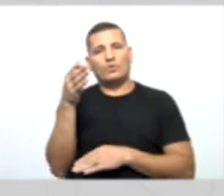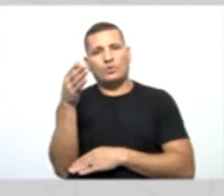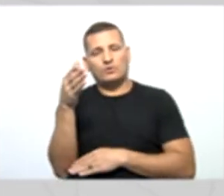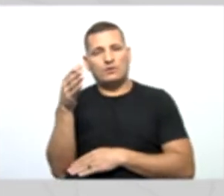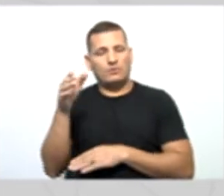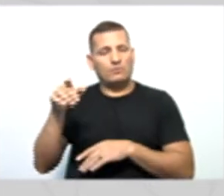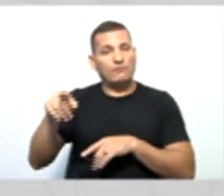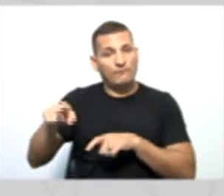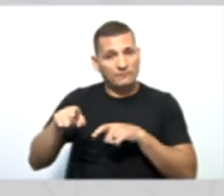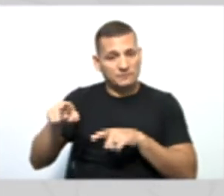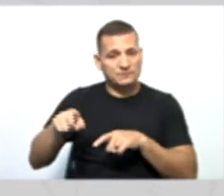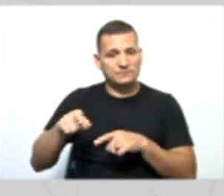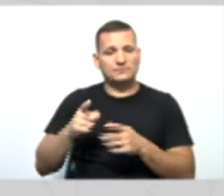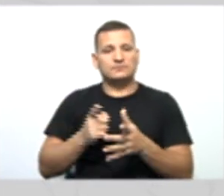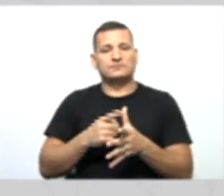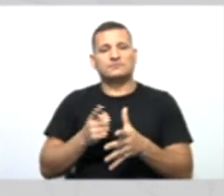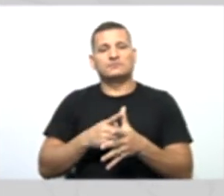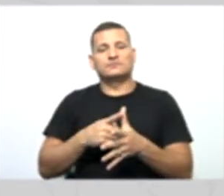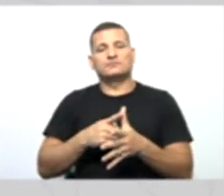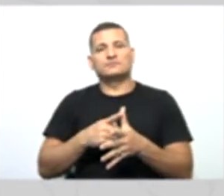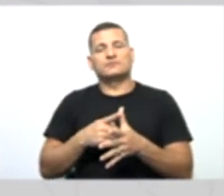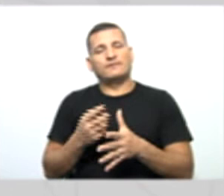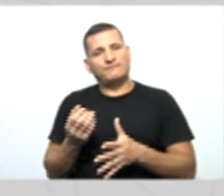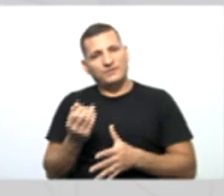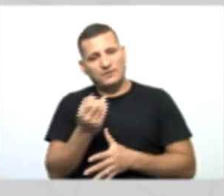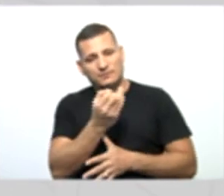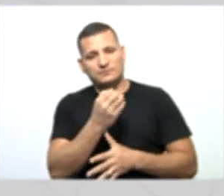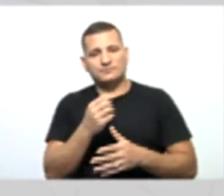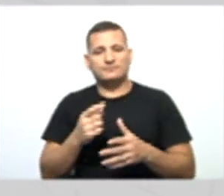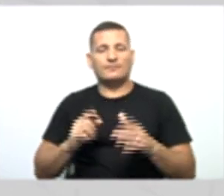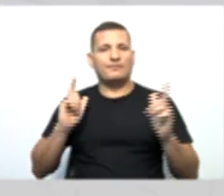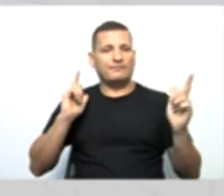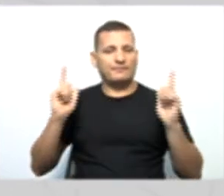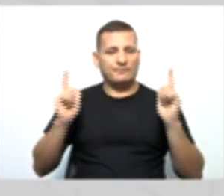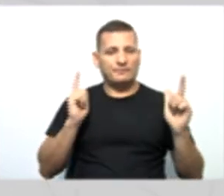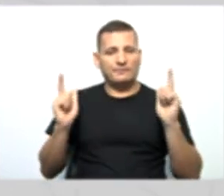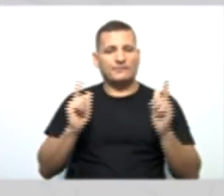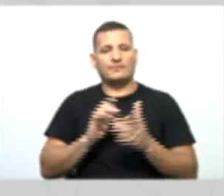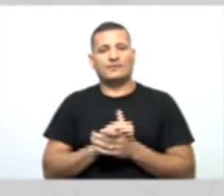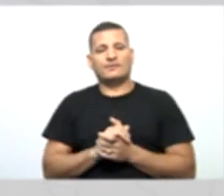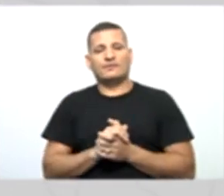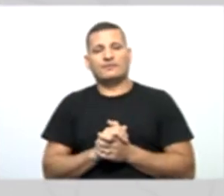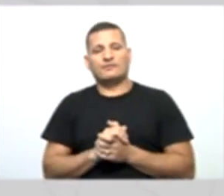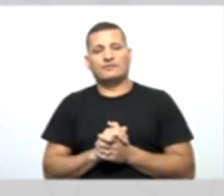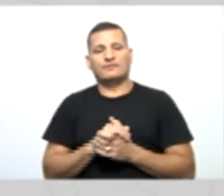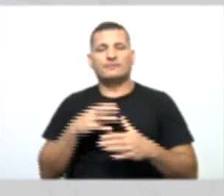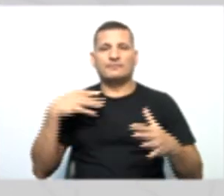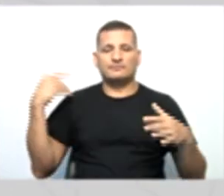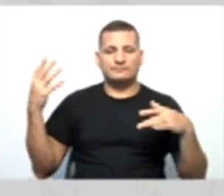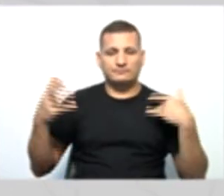agências de viagens e aventuras, agências de passeio, bares e restaurantes, locais de passeios balneários,